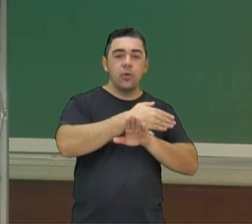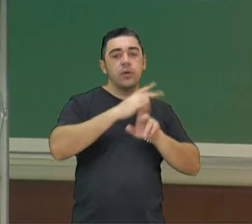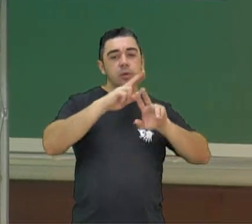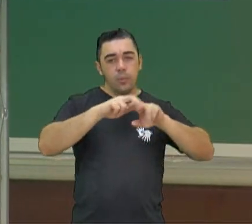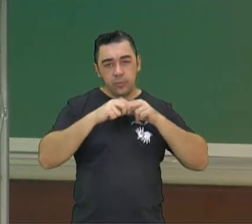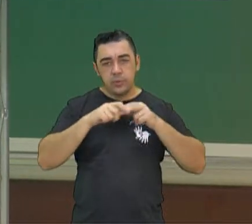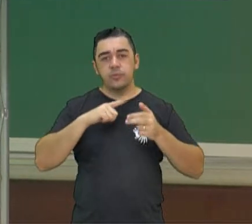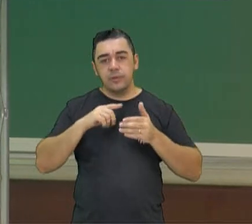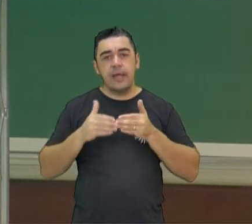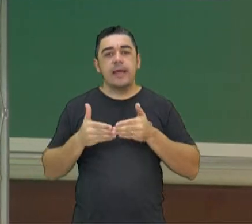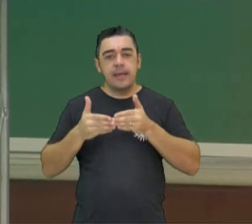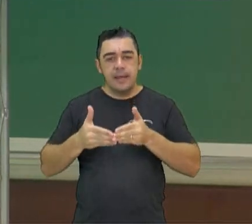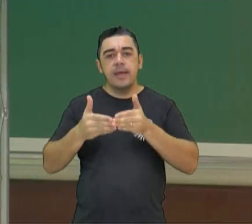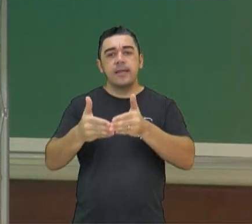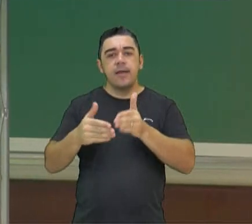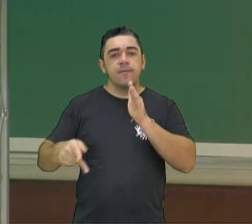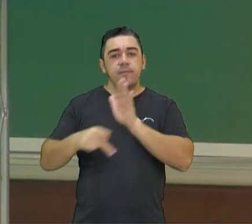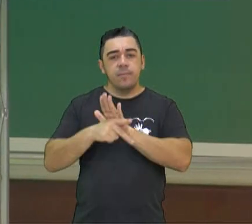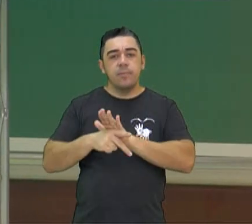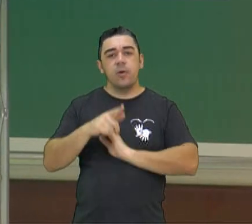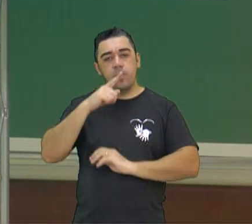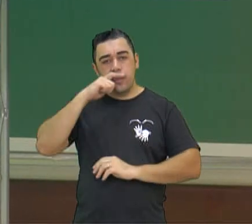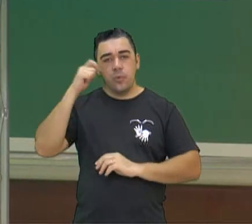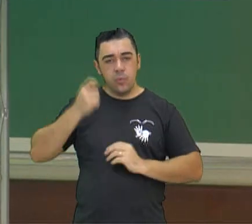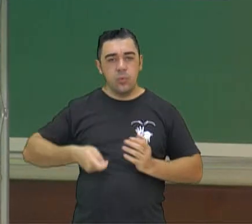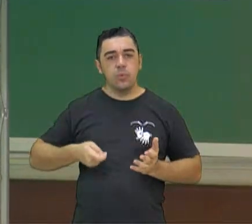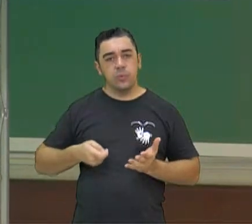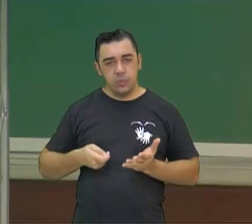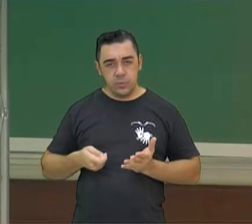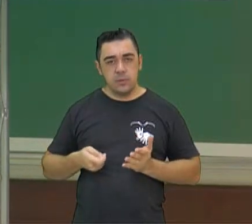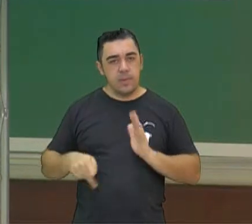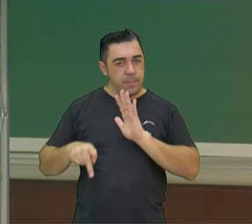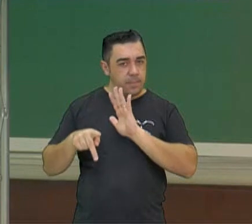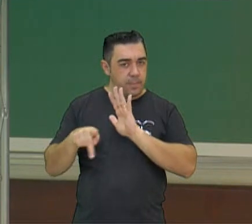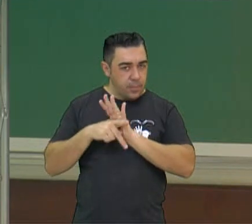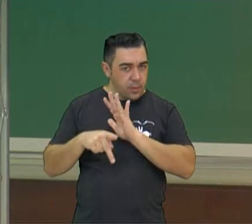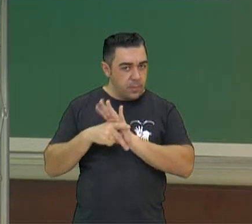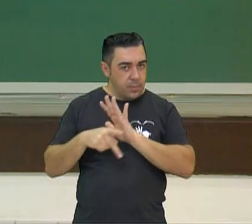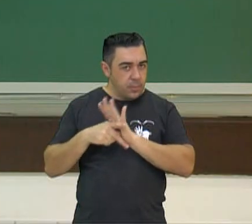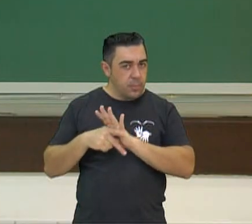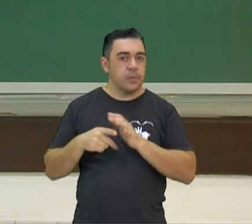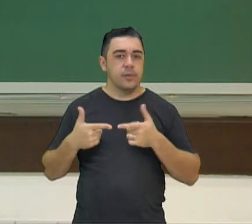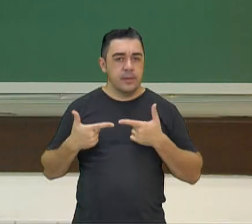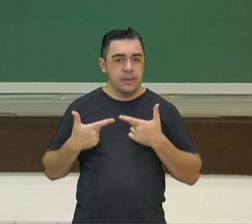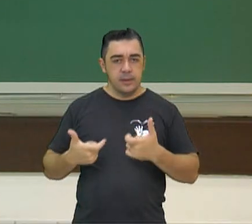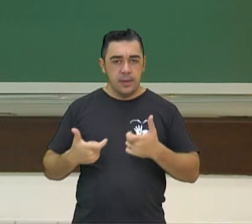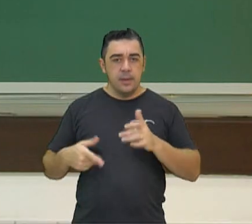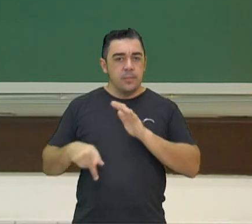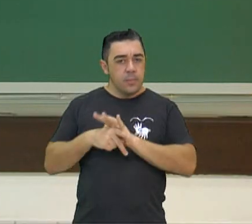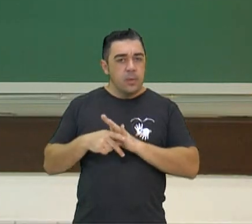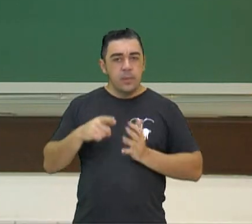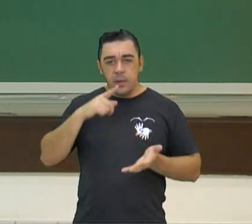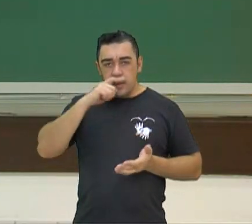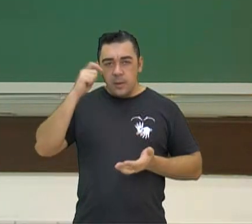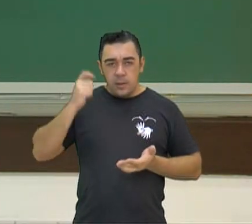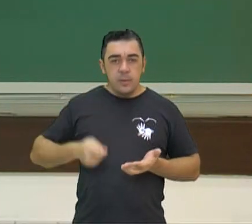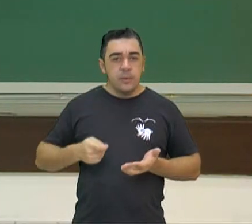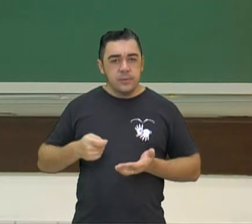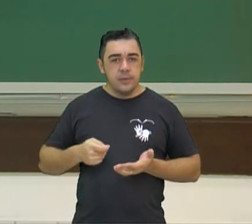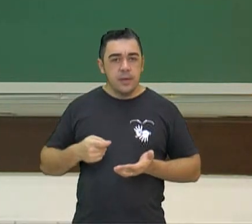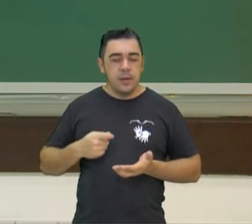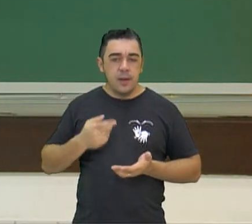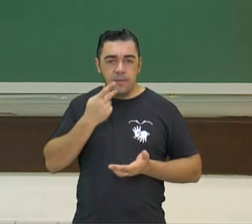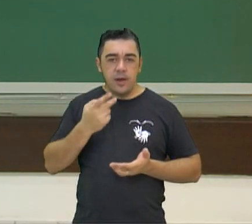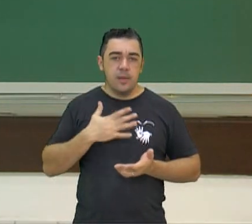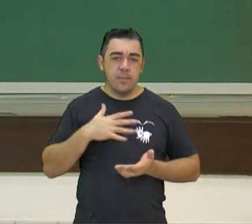navios estacionados de grande poder de conflito, de guerra, para dizer, esse